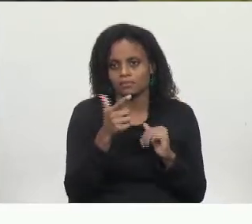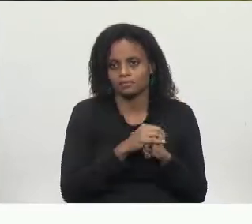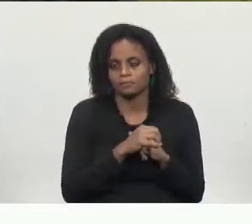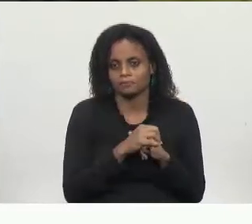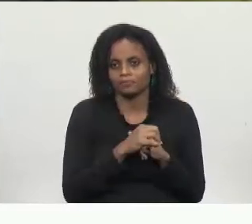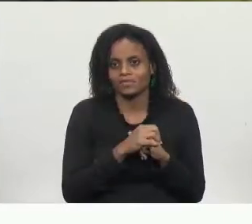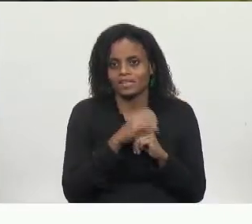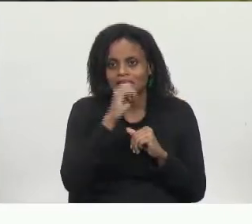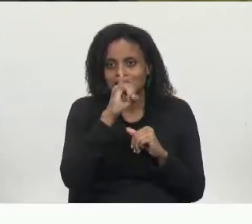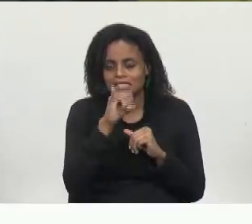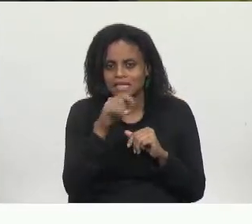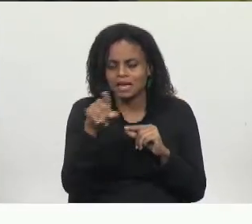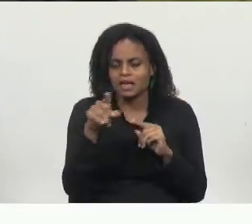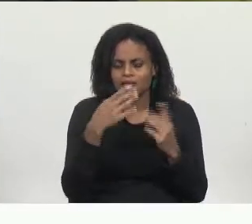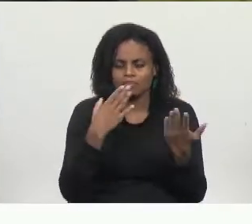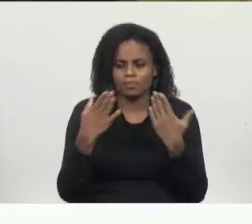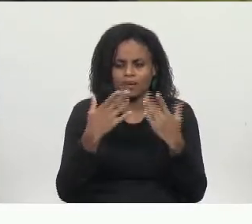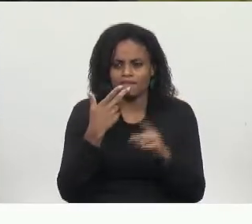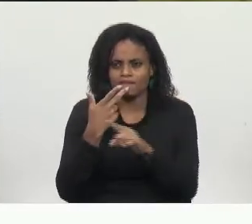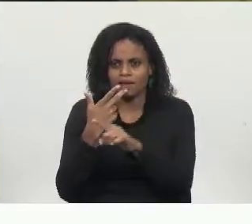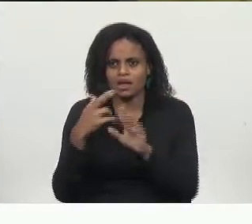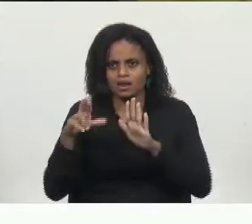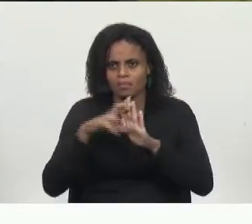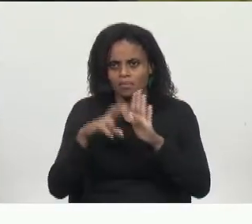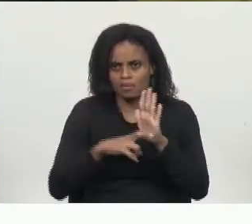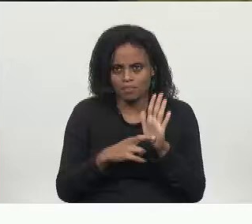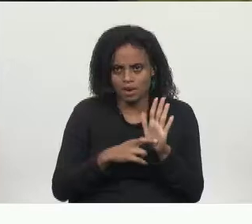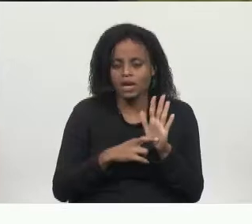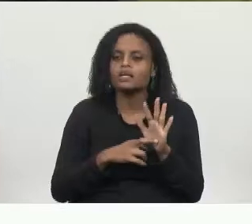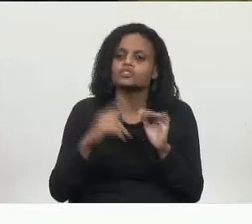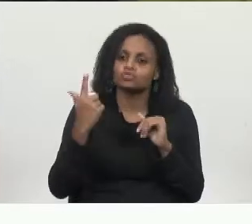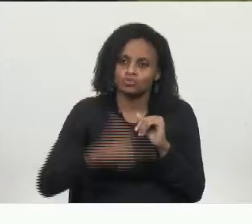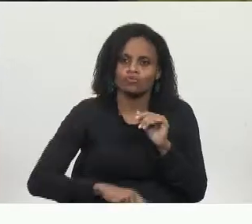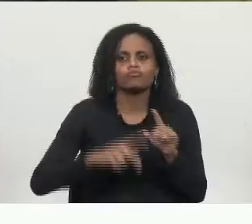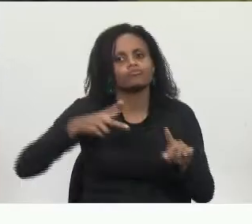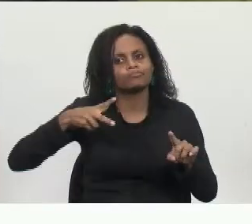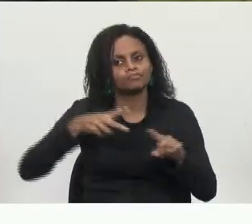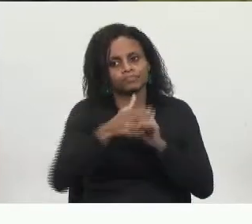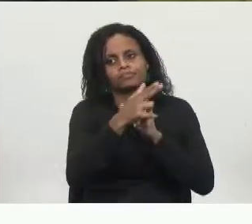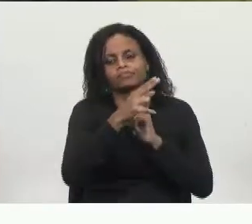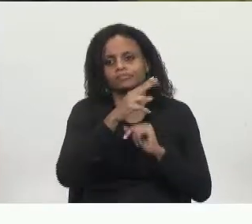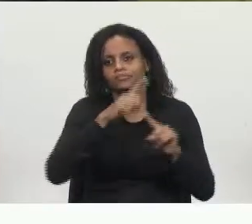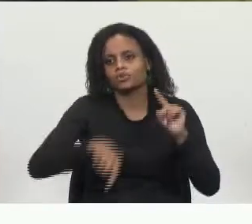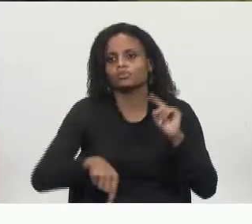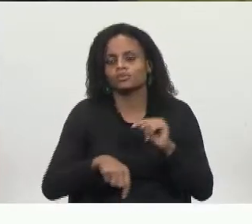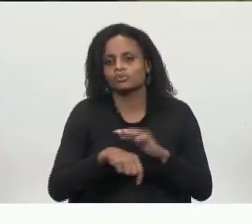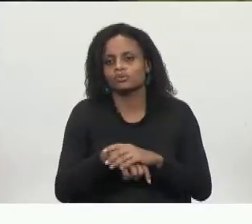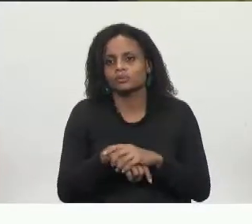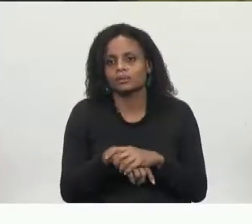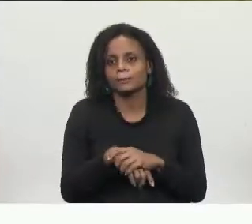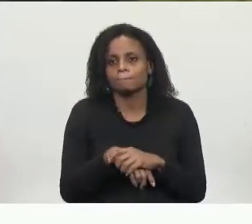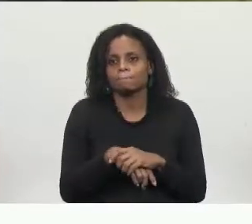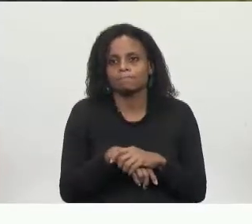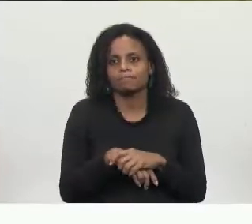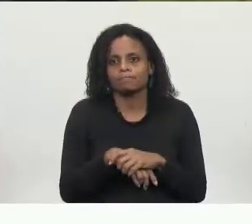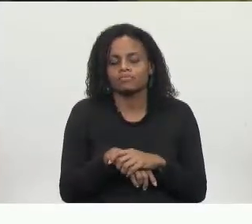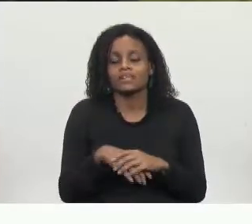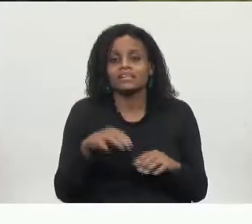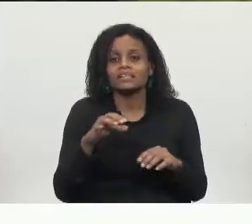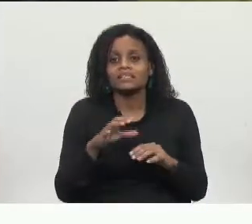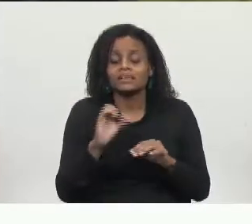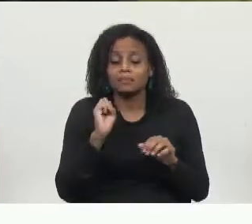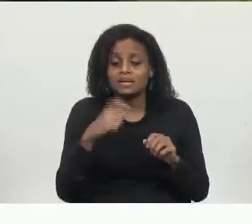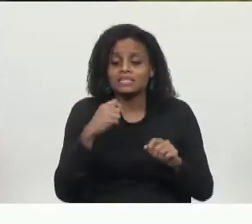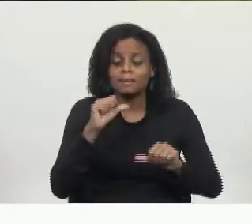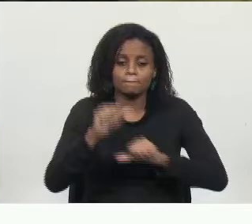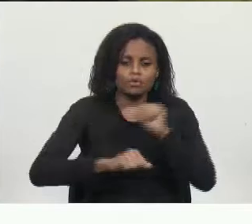uma referência ao regimento, fica tudo proibido de novo. Se tirasse esse finalzinho aqui, ela daria o porte de arma,